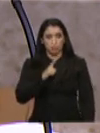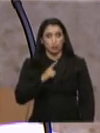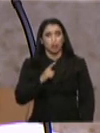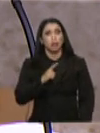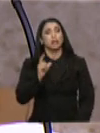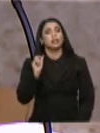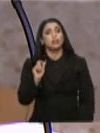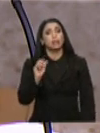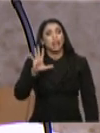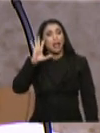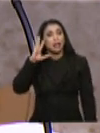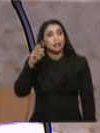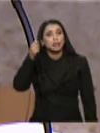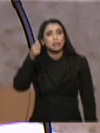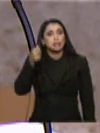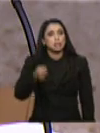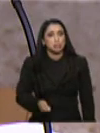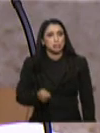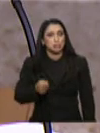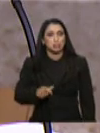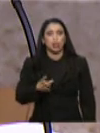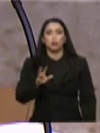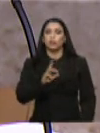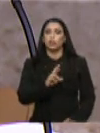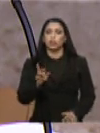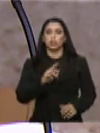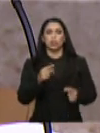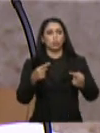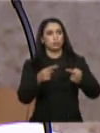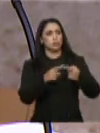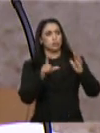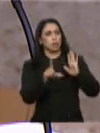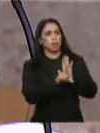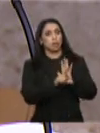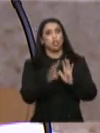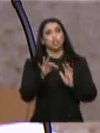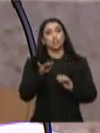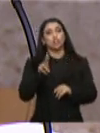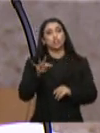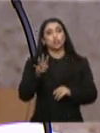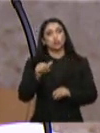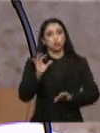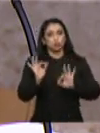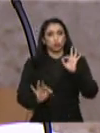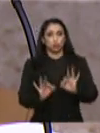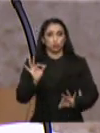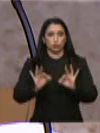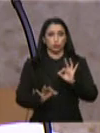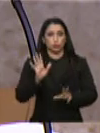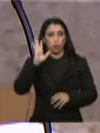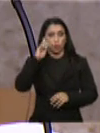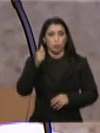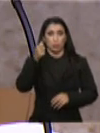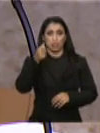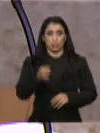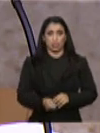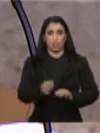a assentar a inexigibilidade de título judicial fundado em sentença,